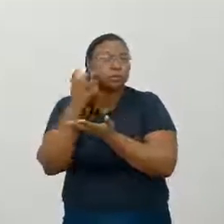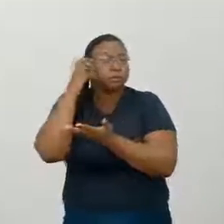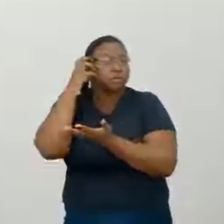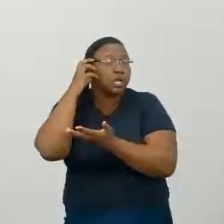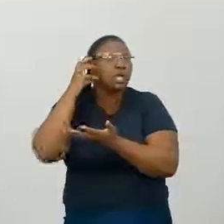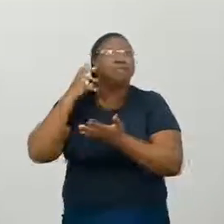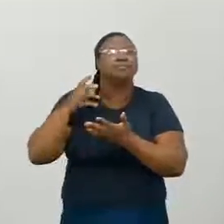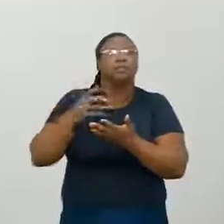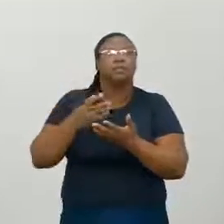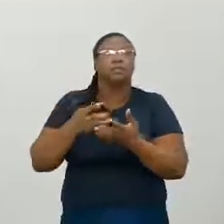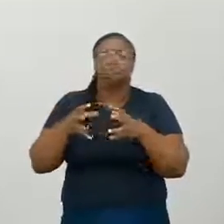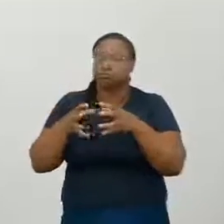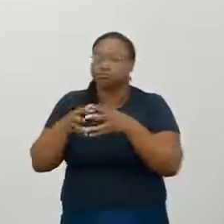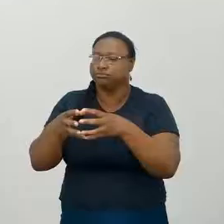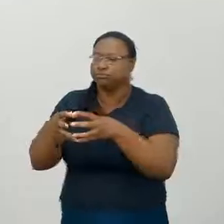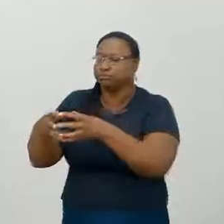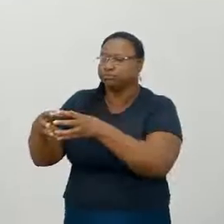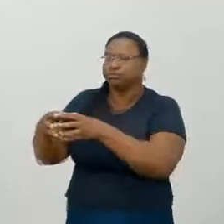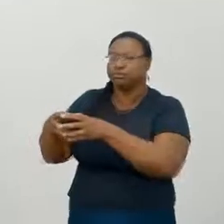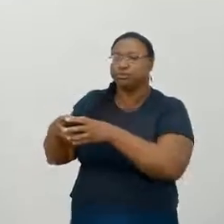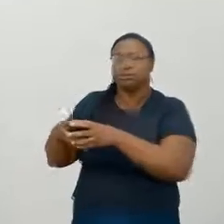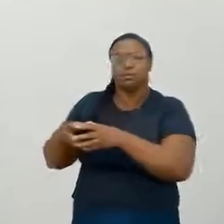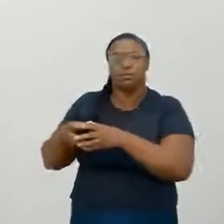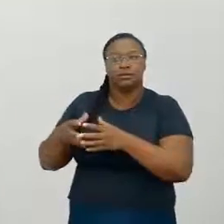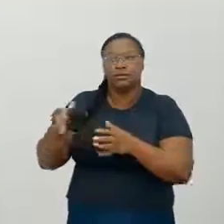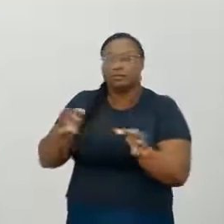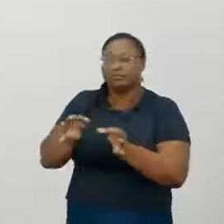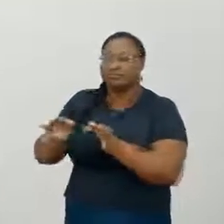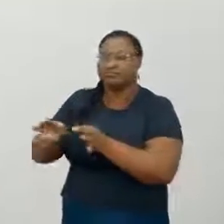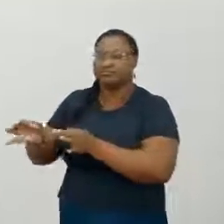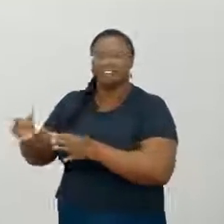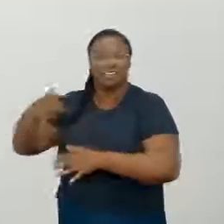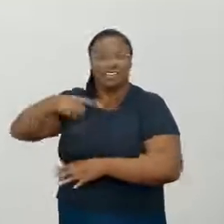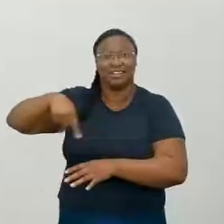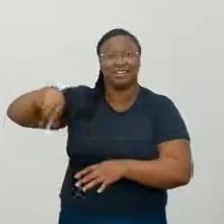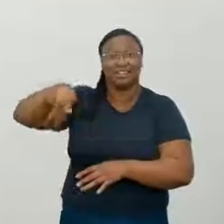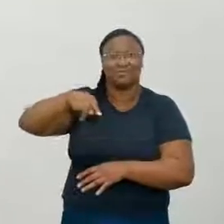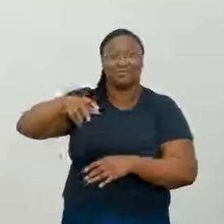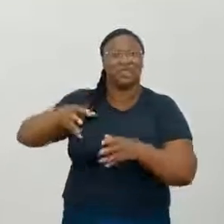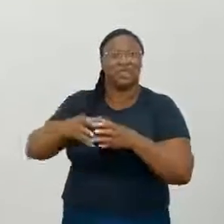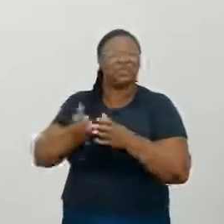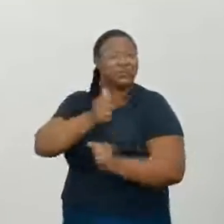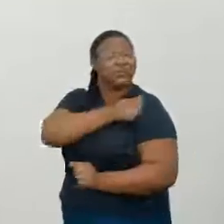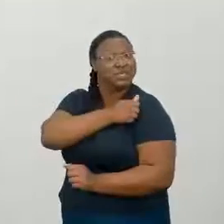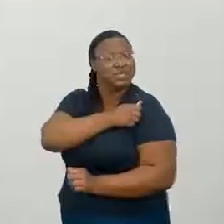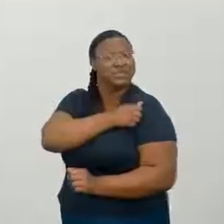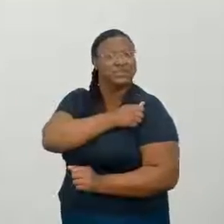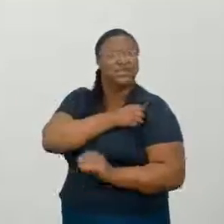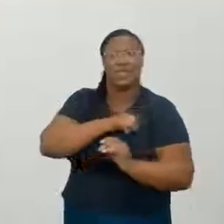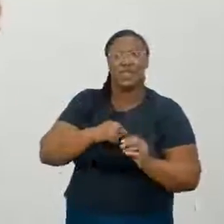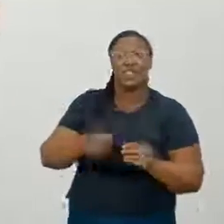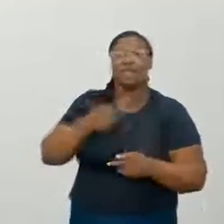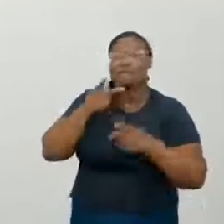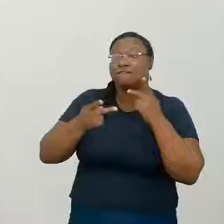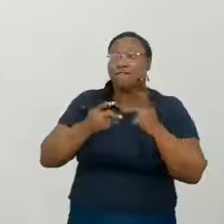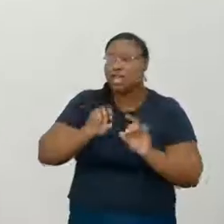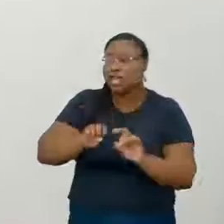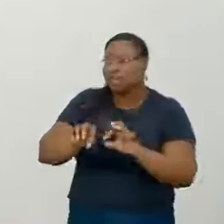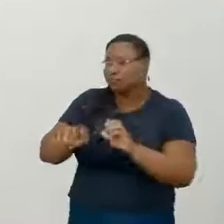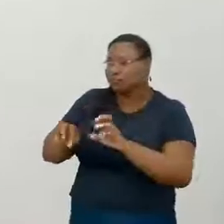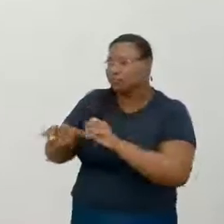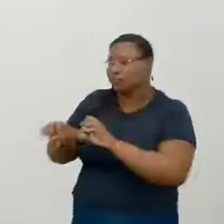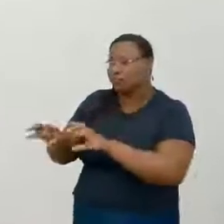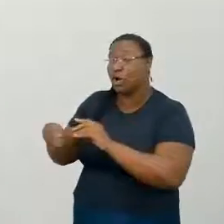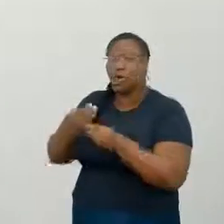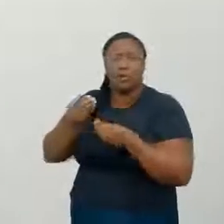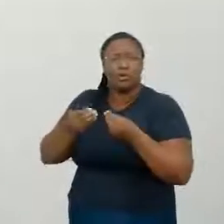E a gente pegou e montou esse podcast sobre a Primeira Guerra Mundial, e dei a Segunda Guerra, das instruções e tal, né, para a moçadinha ali, falei como